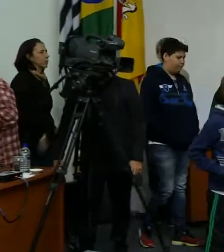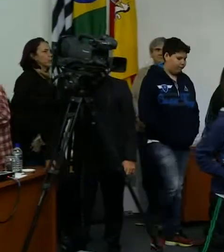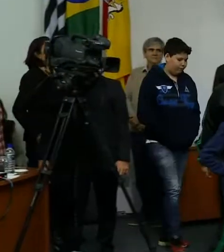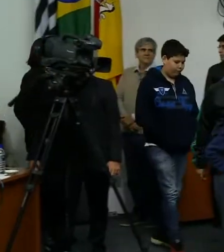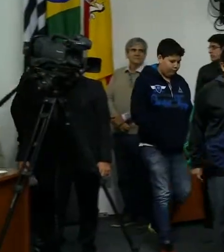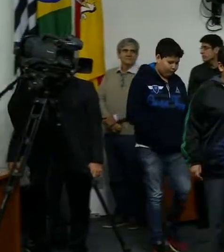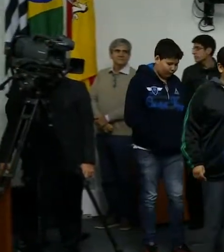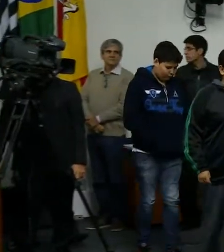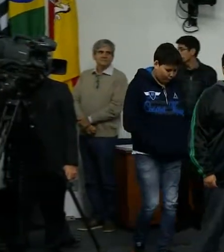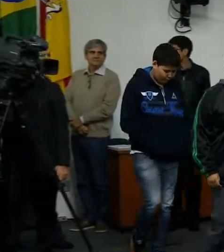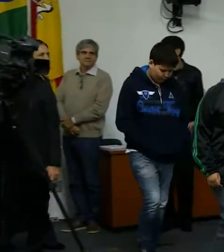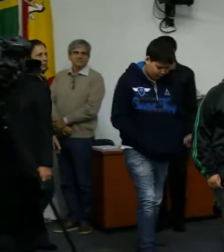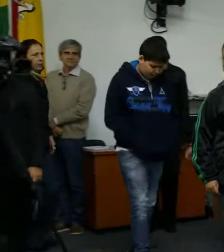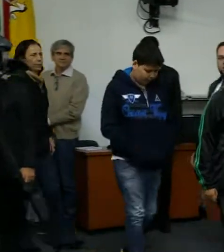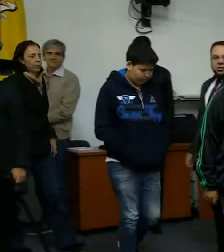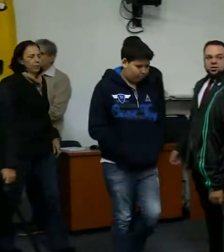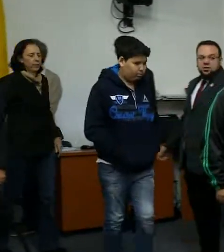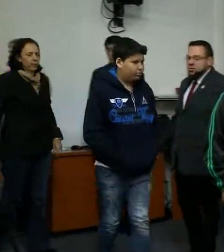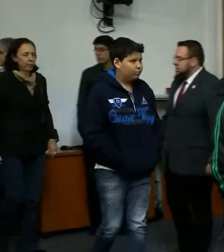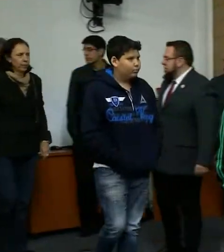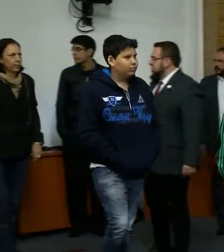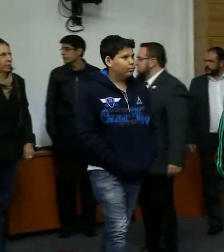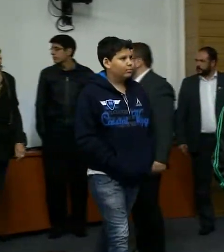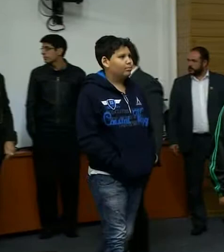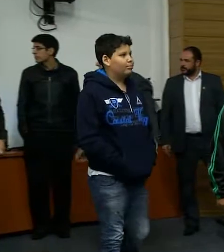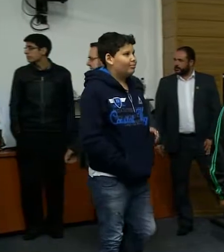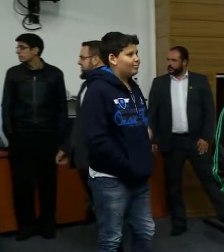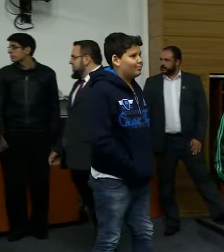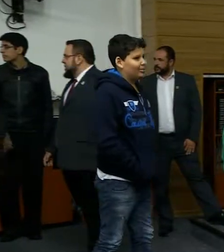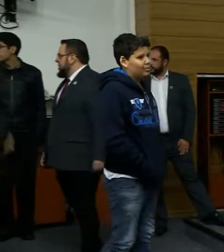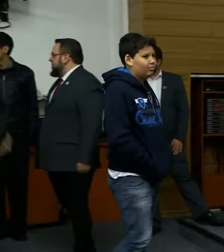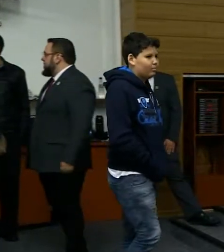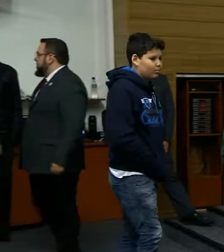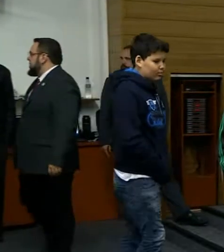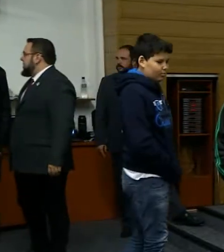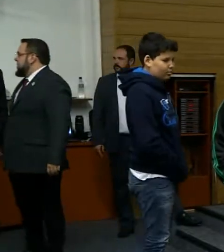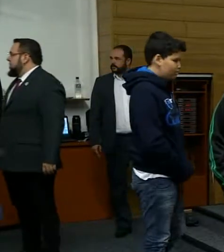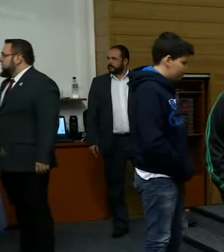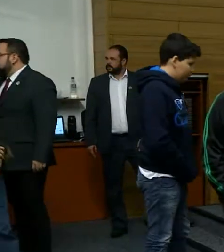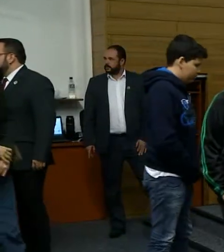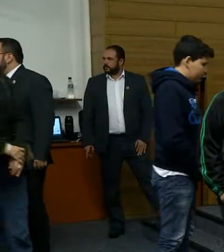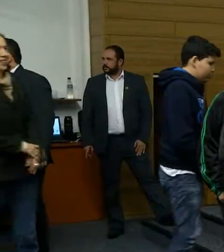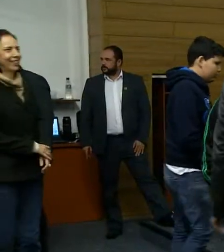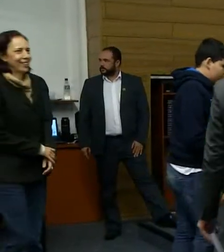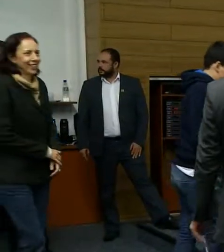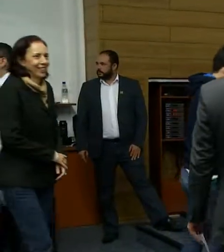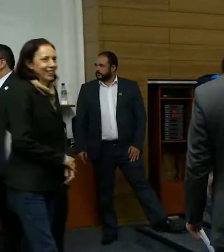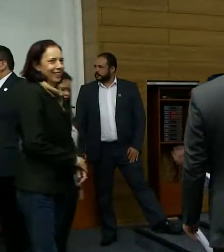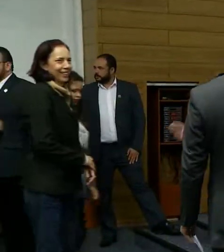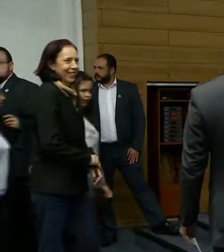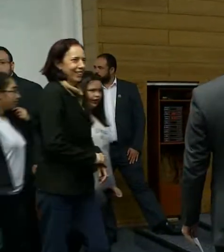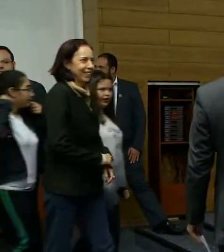destacando entre as 5 melhores notas da cidade. Em 2016, ganhou a melhor nota.